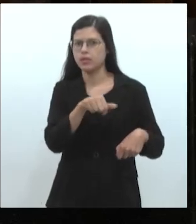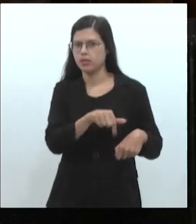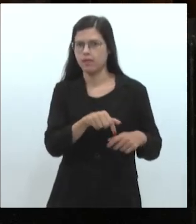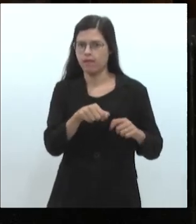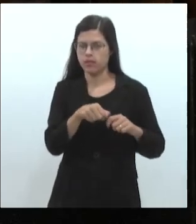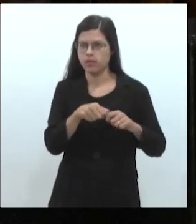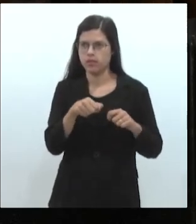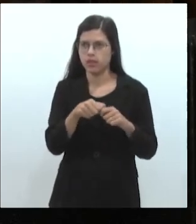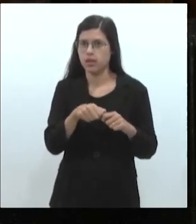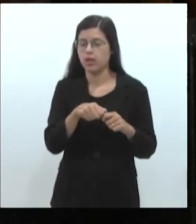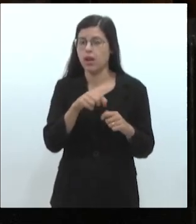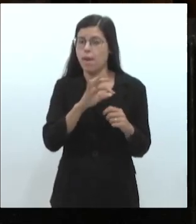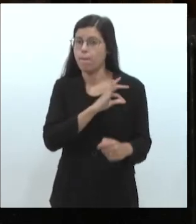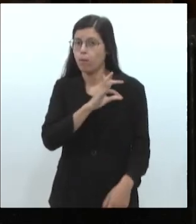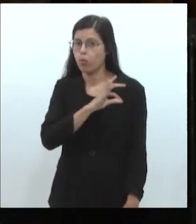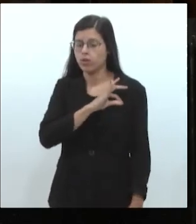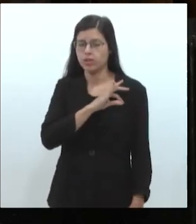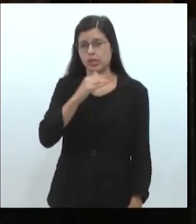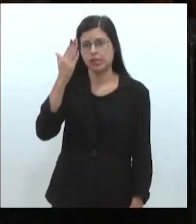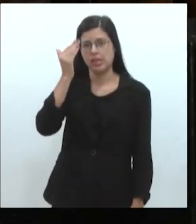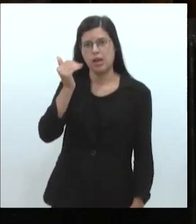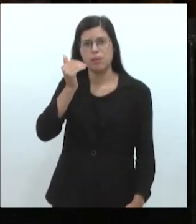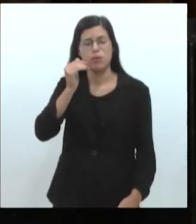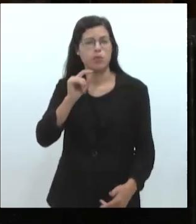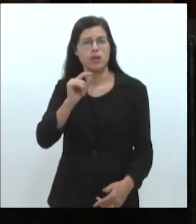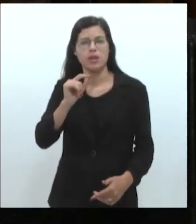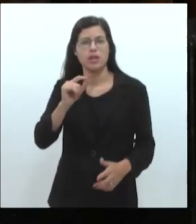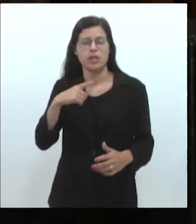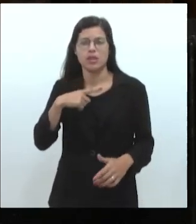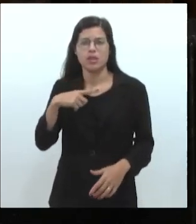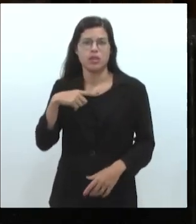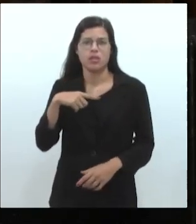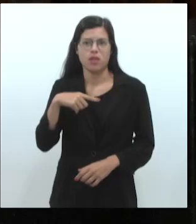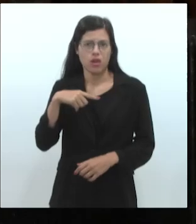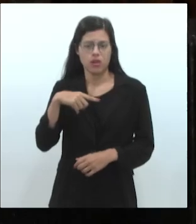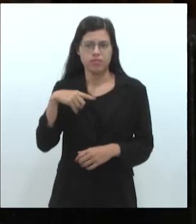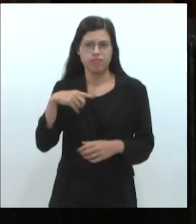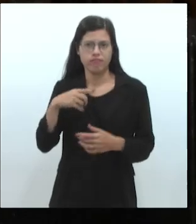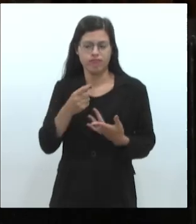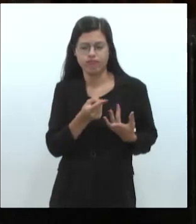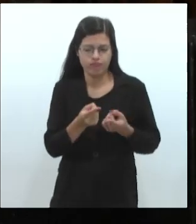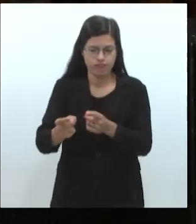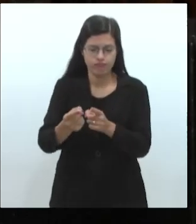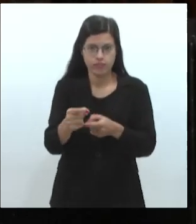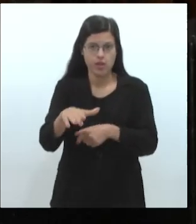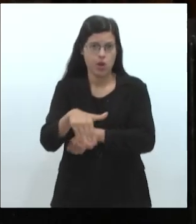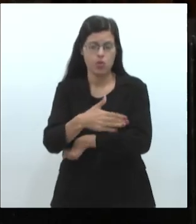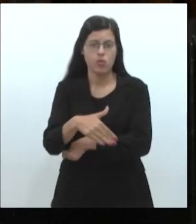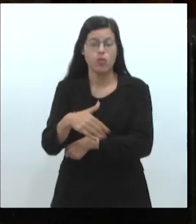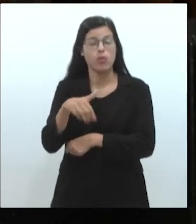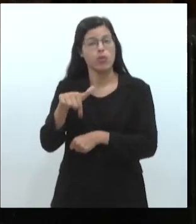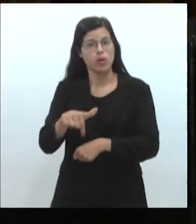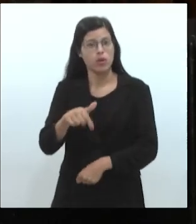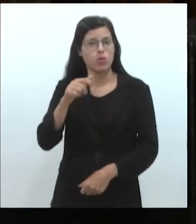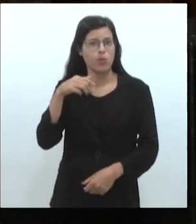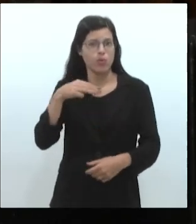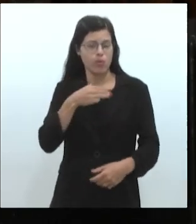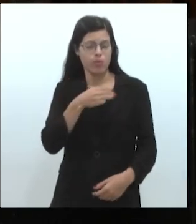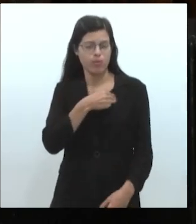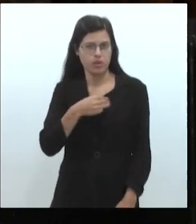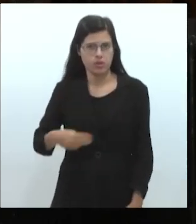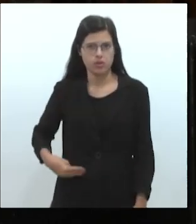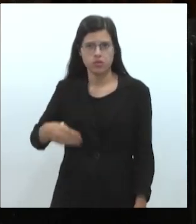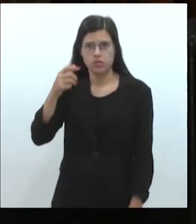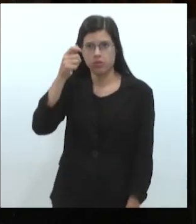Essa proporcionalidade vem com a experiência de rua, e foi isso que o ministro Alexandre de Moraes colocou ao relator